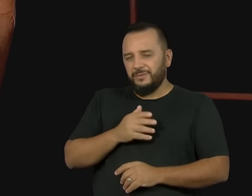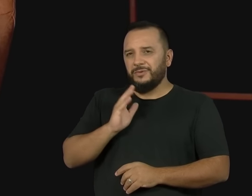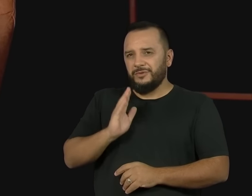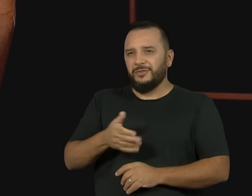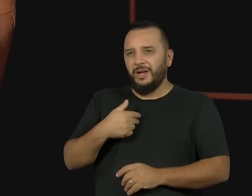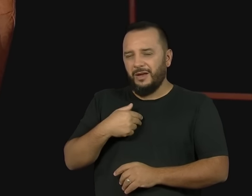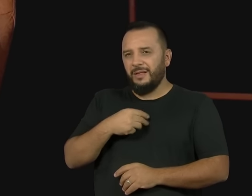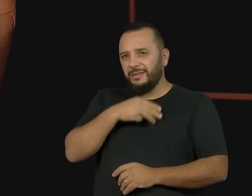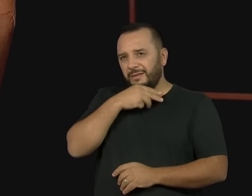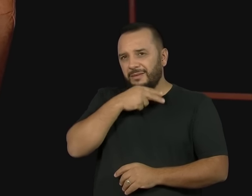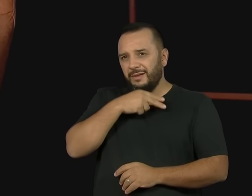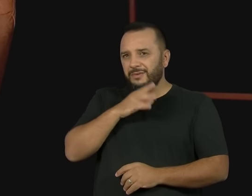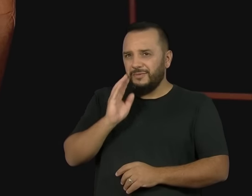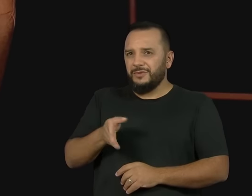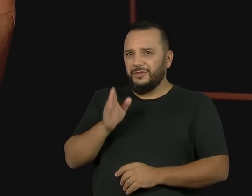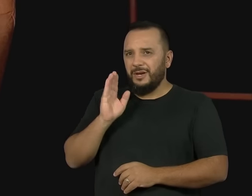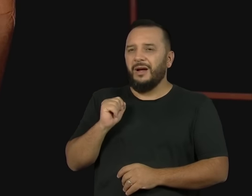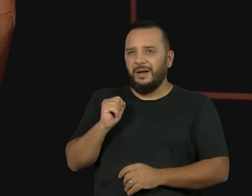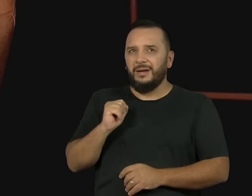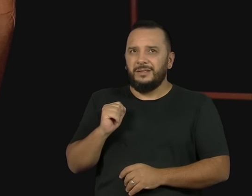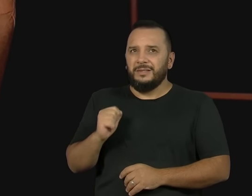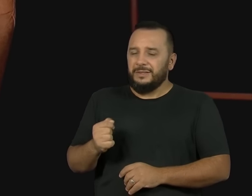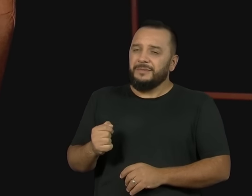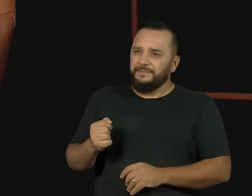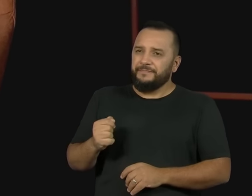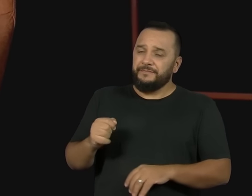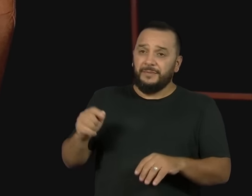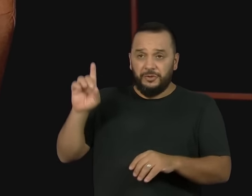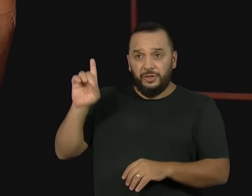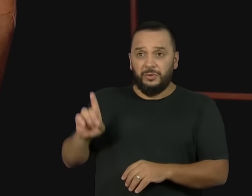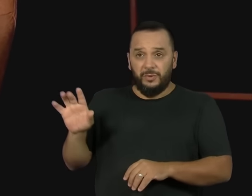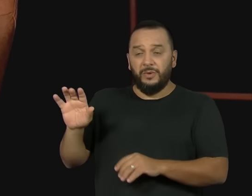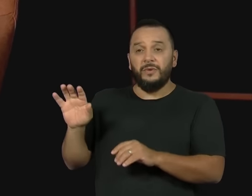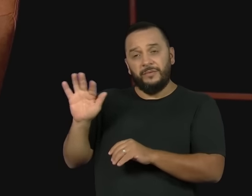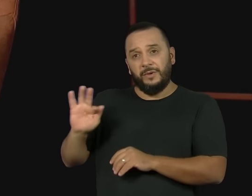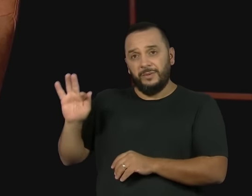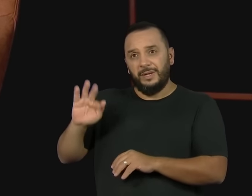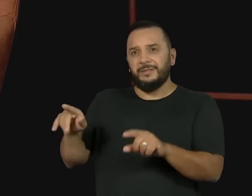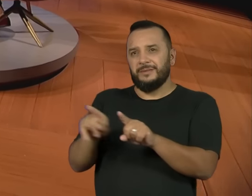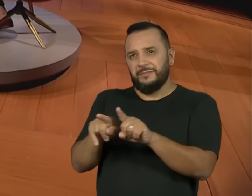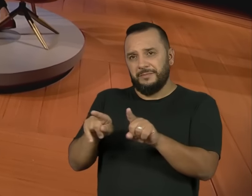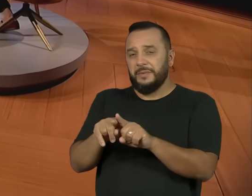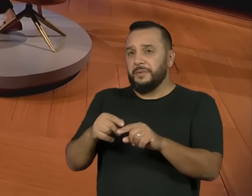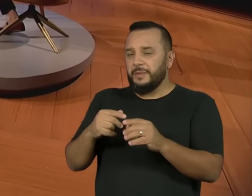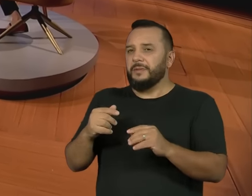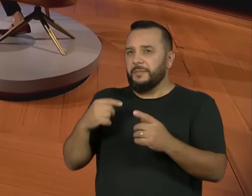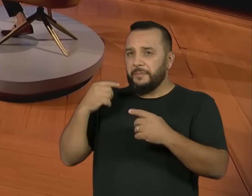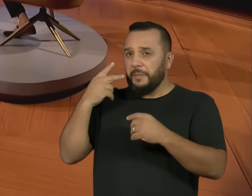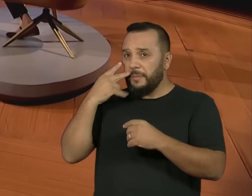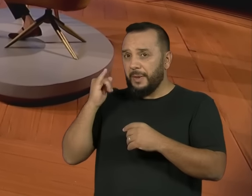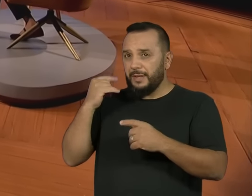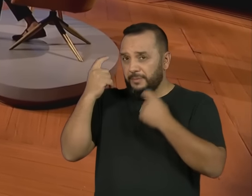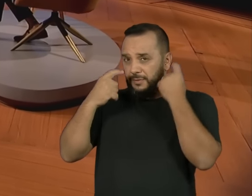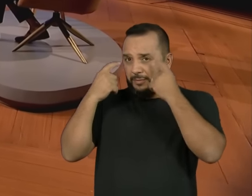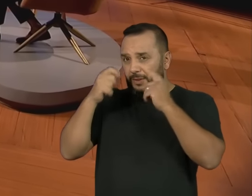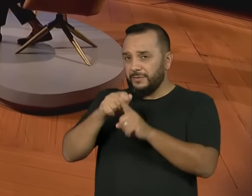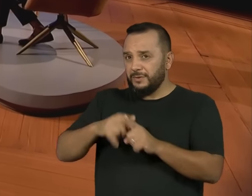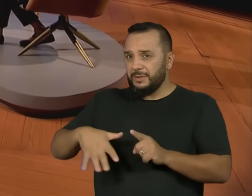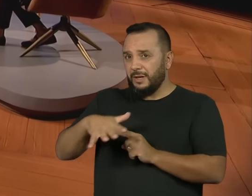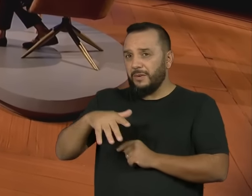Foscari, Pavia e tal e coisa. E, ao mesmo tempo, eles se preocupavam muito com o social, inclusive as mulheres de